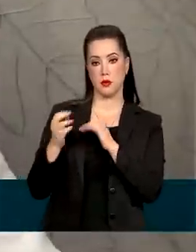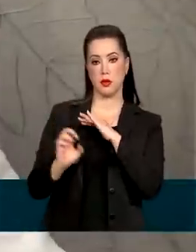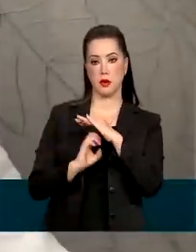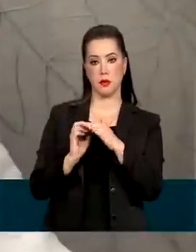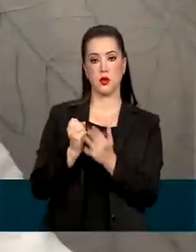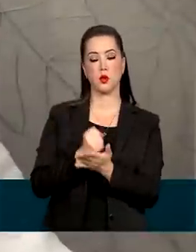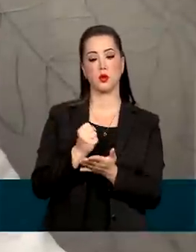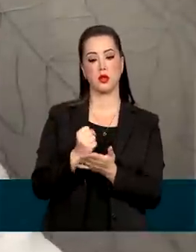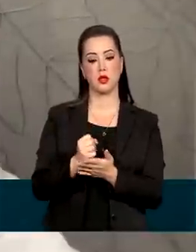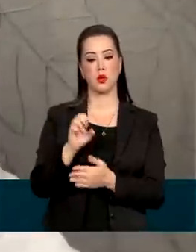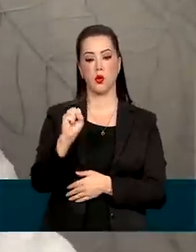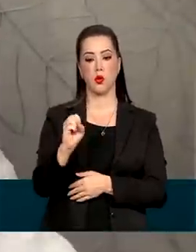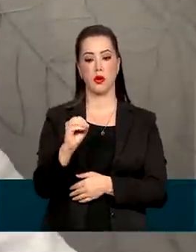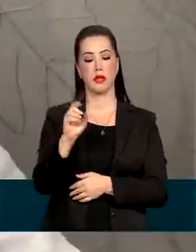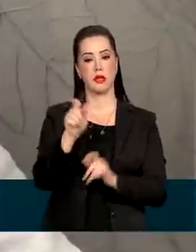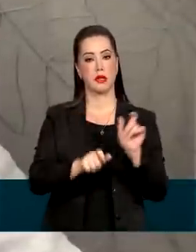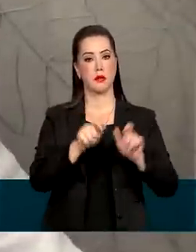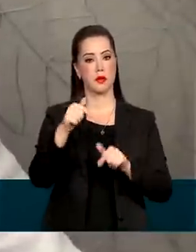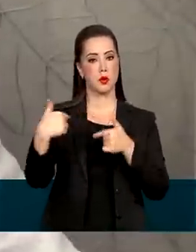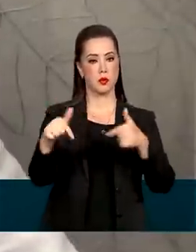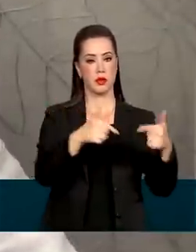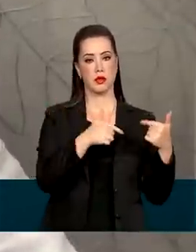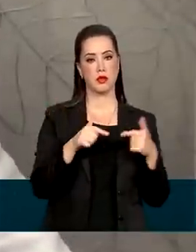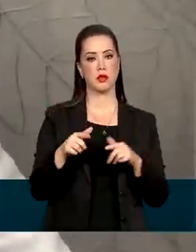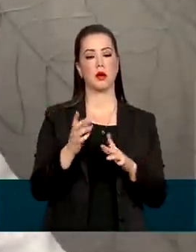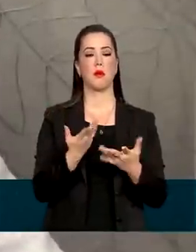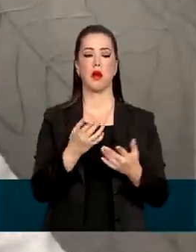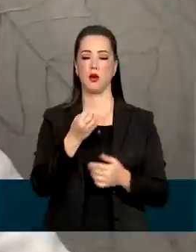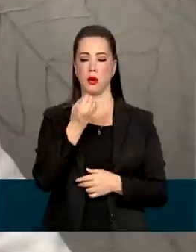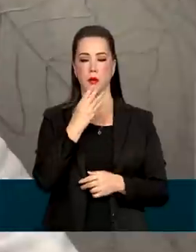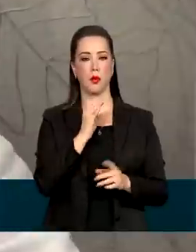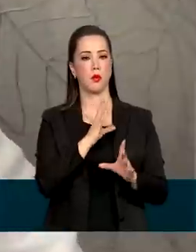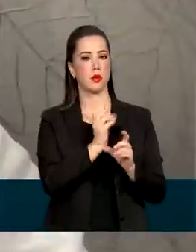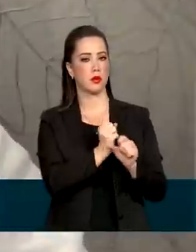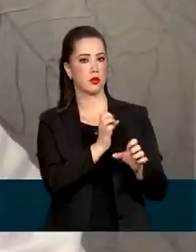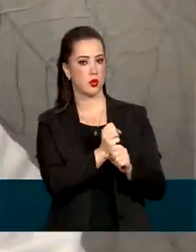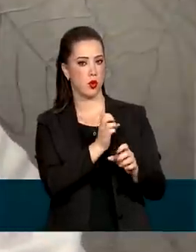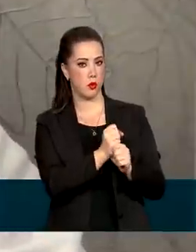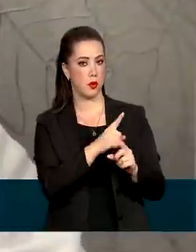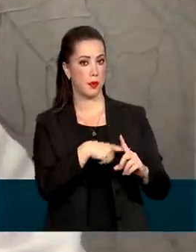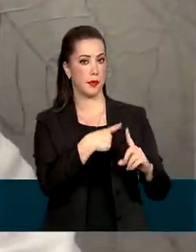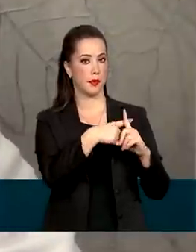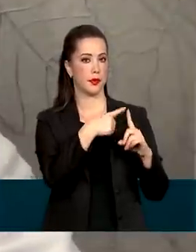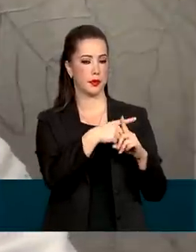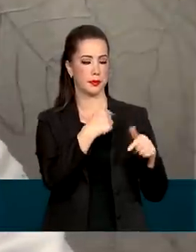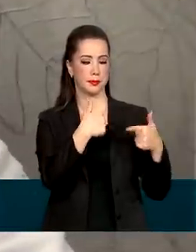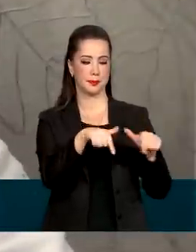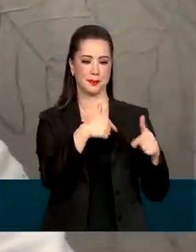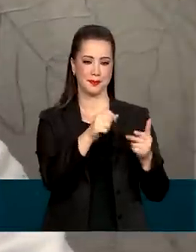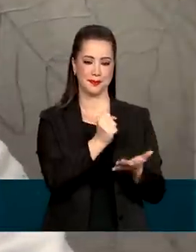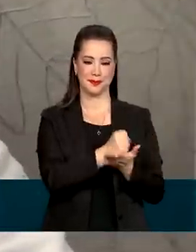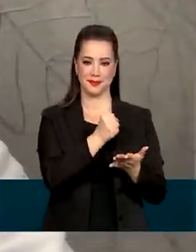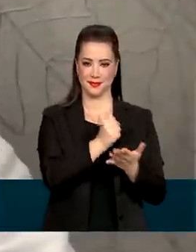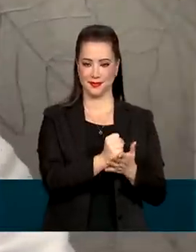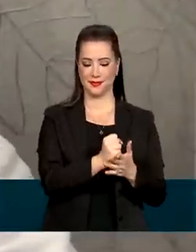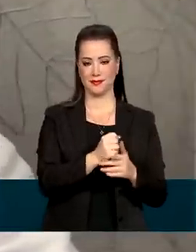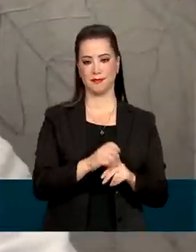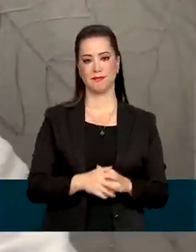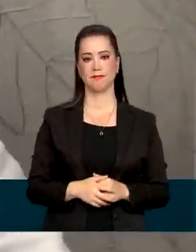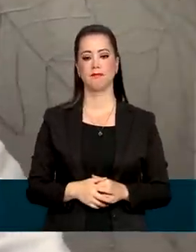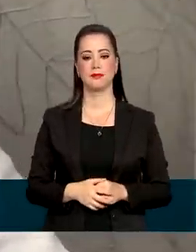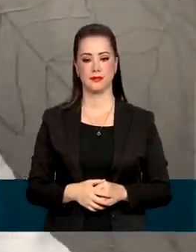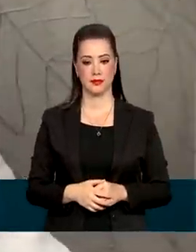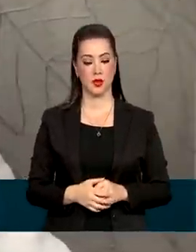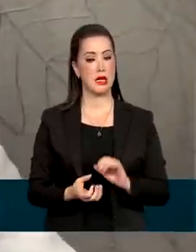trabalhadores gente que engrossou o saldo positivo de empregos no país no mês passado além